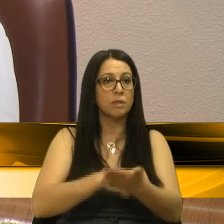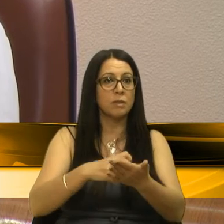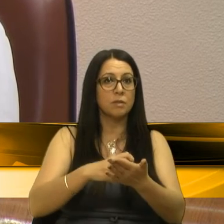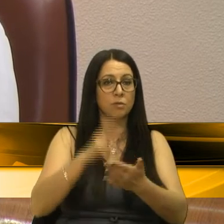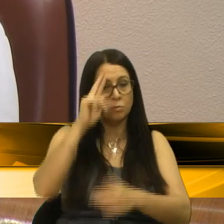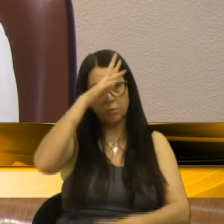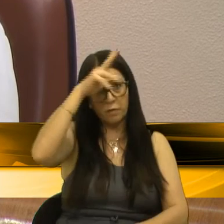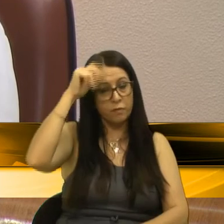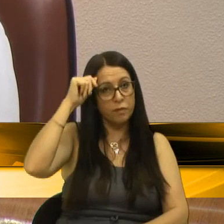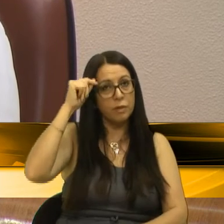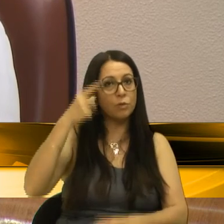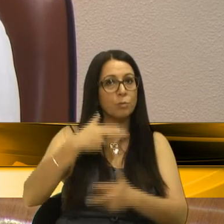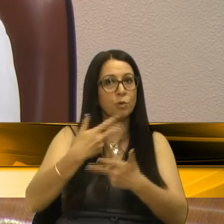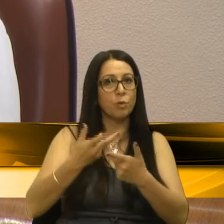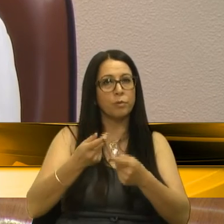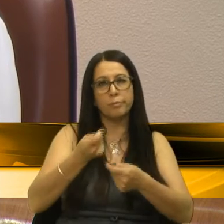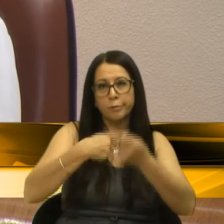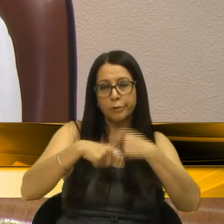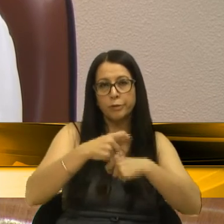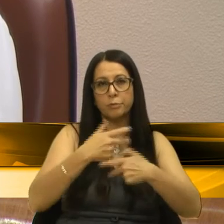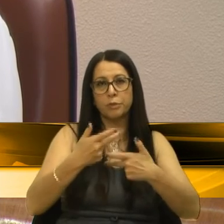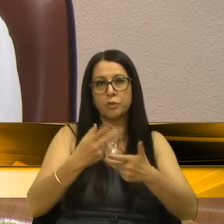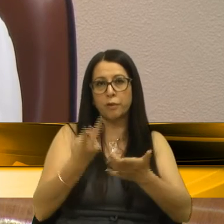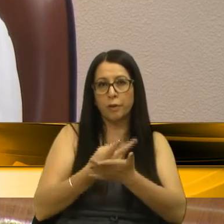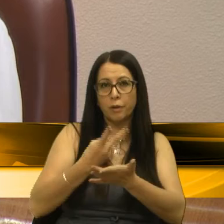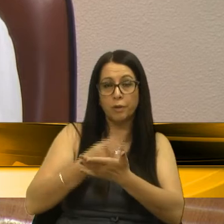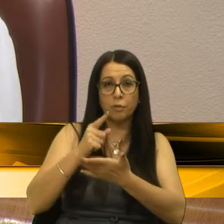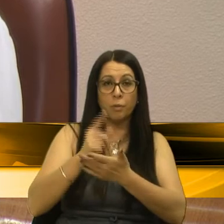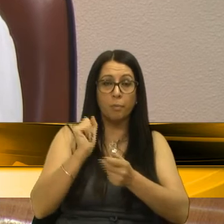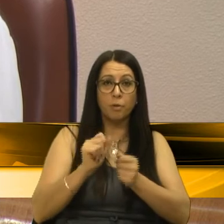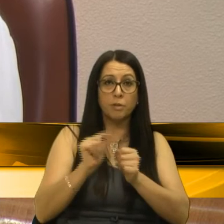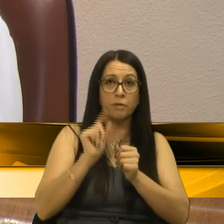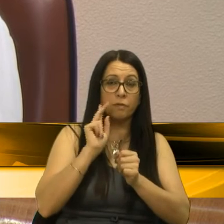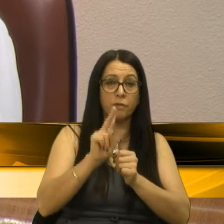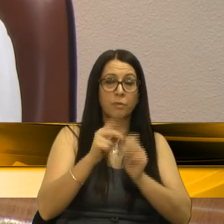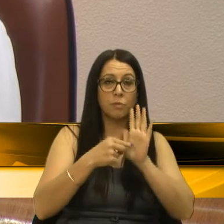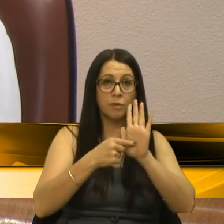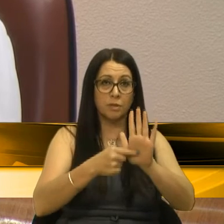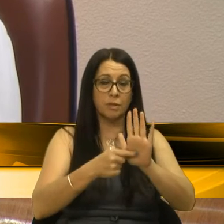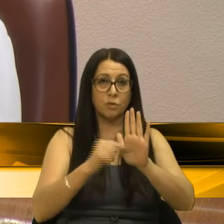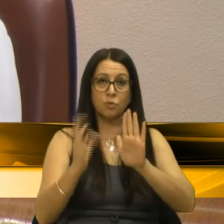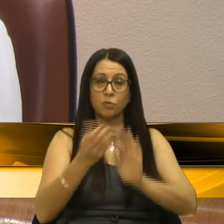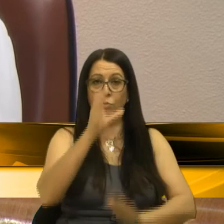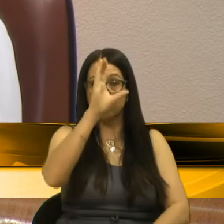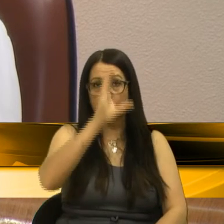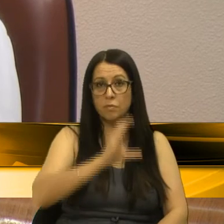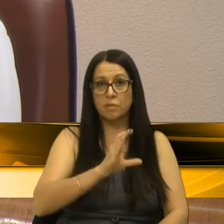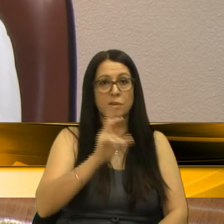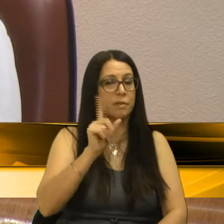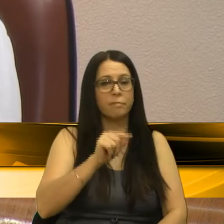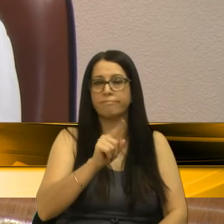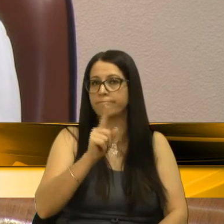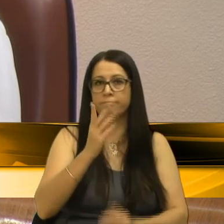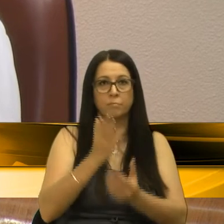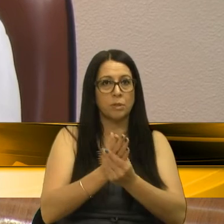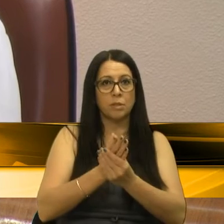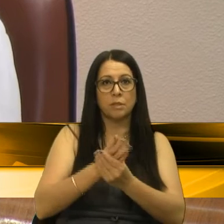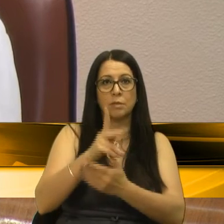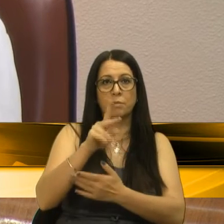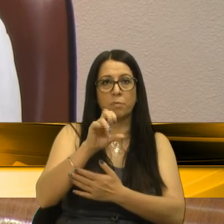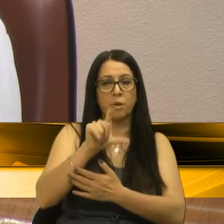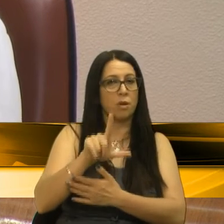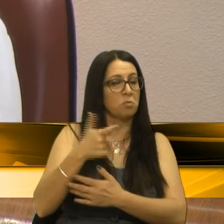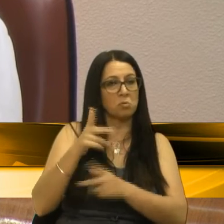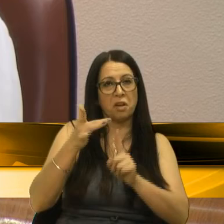infração político-administrativa, por sua vez, ainda que possa ser deflagrado por cidadãos, não é processo penal, não possui